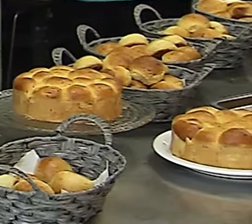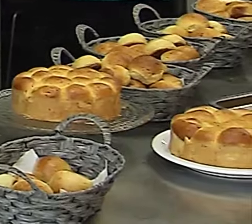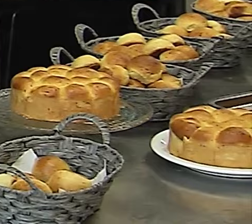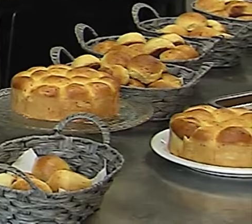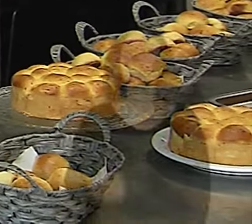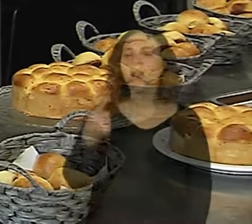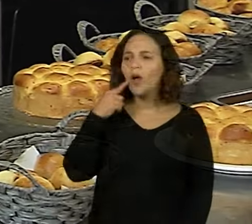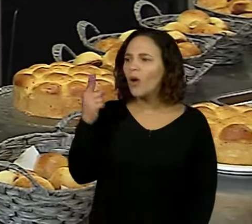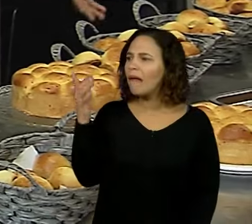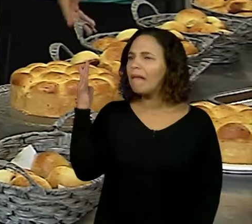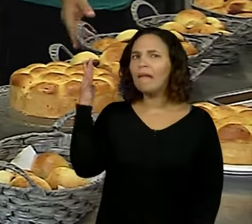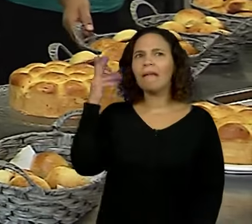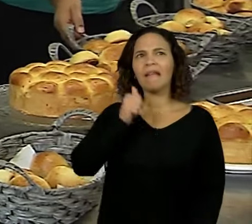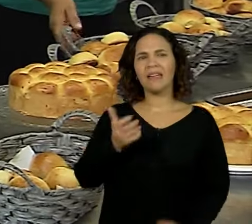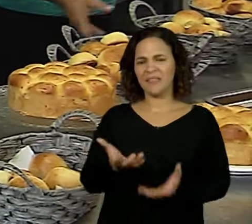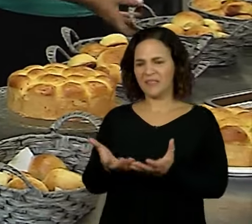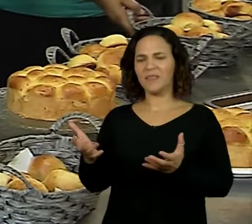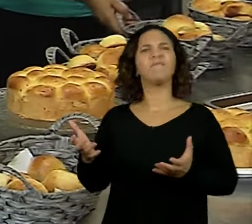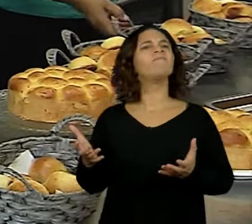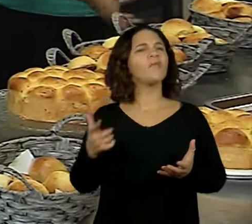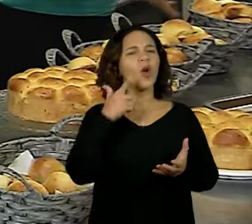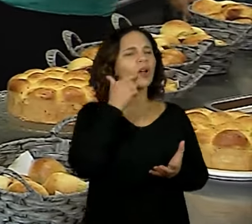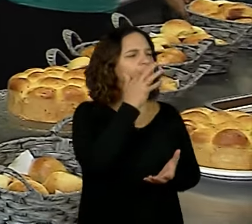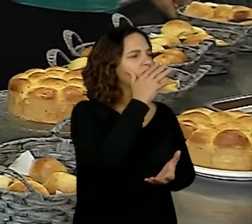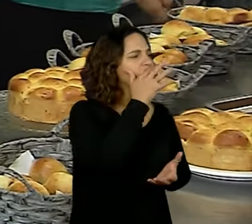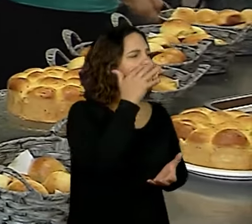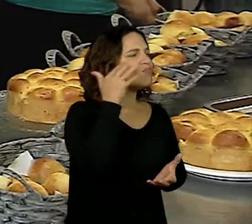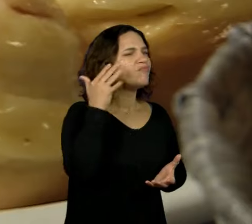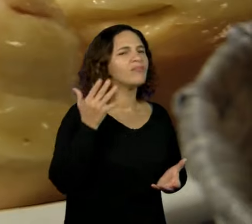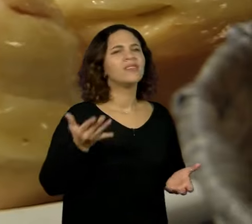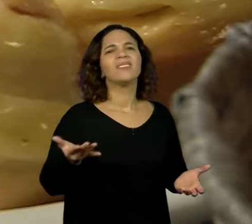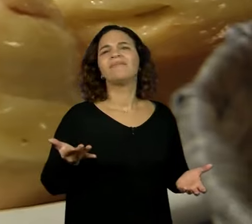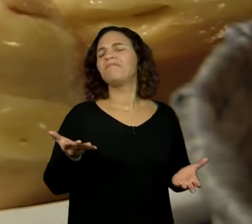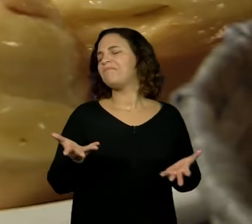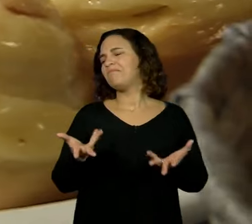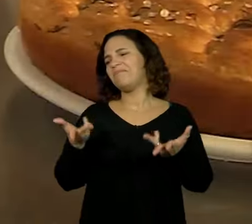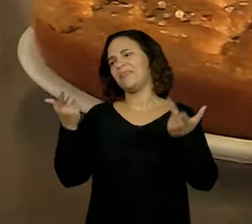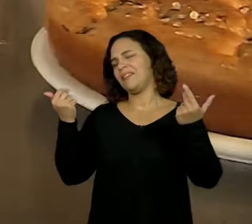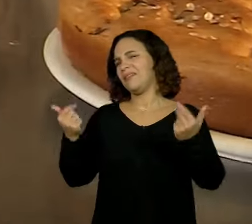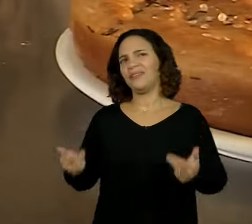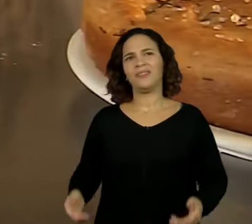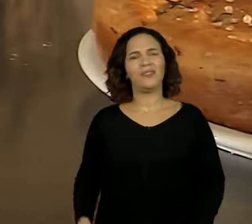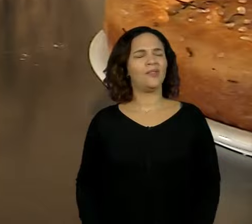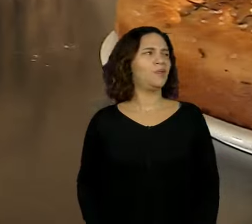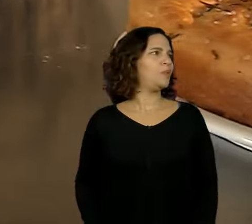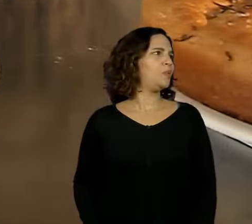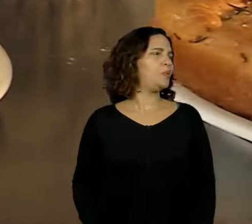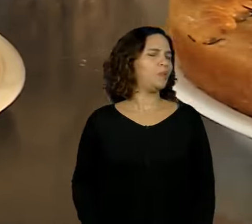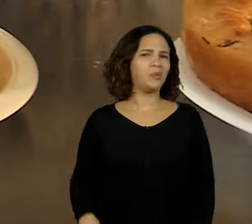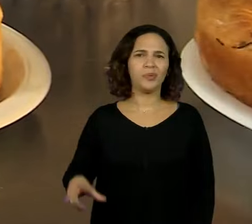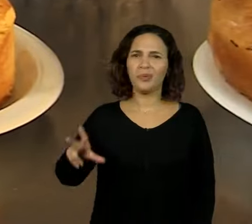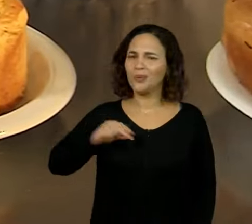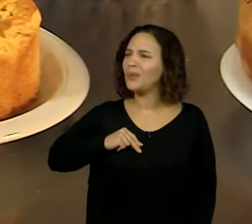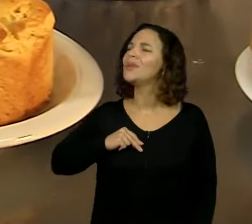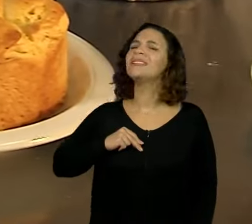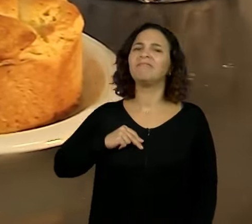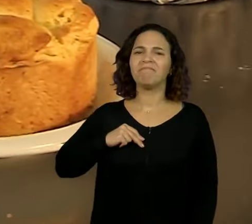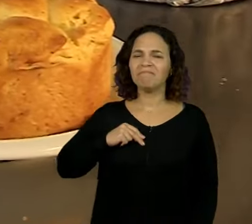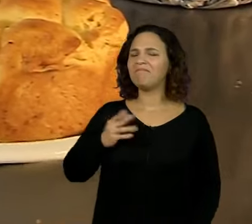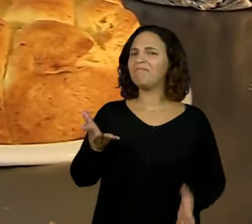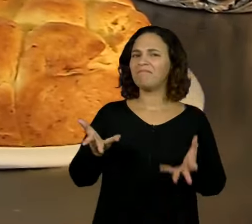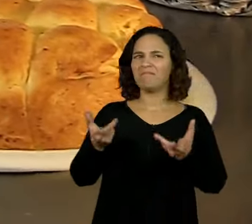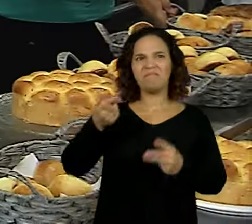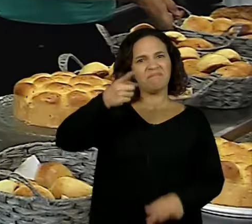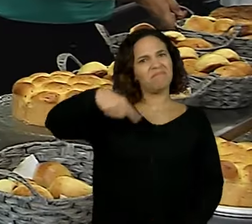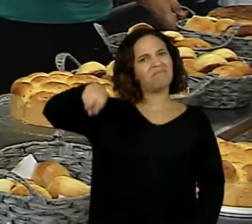Olha que beleza, né, dona Sônia? Sim, olha o cheiro. Não, tá maravilhoso. Nossa, maravilhoso mesmo, viu? A senhora e todas